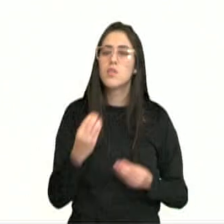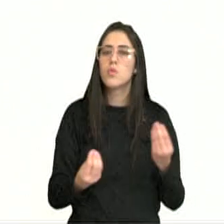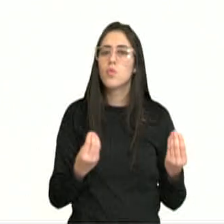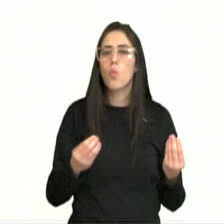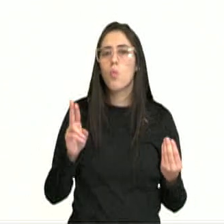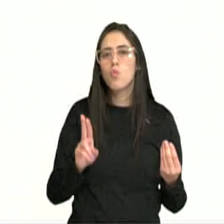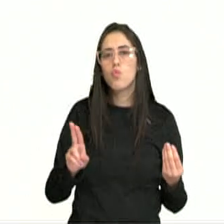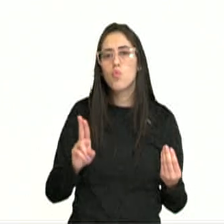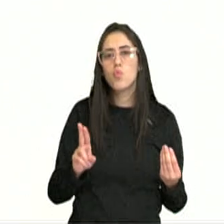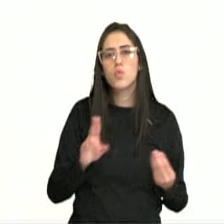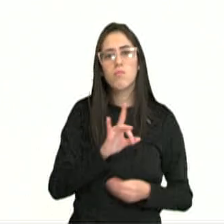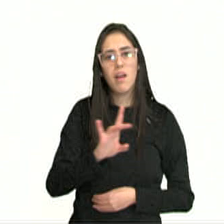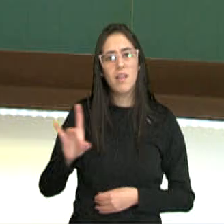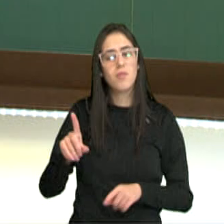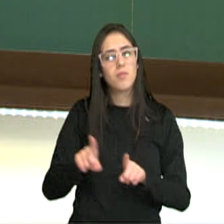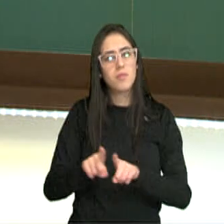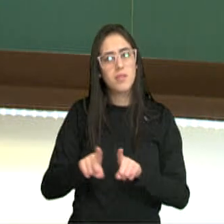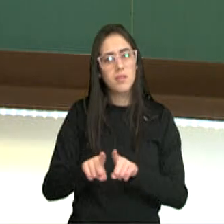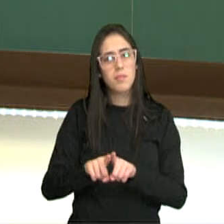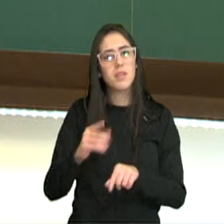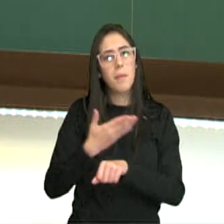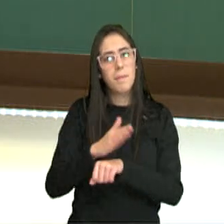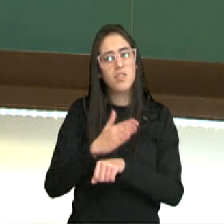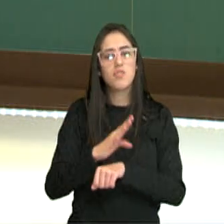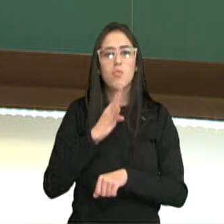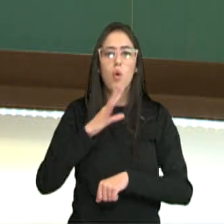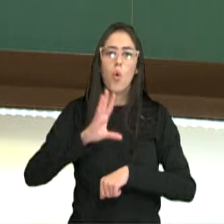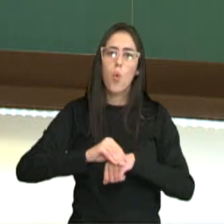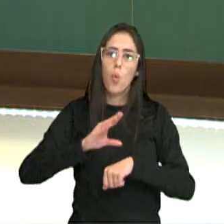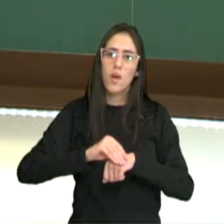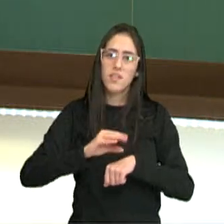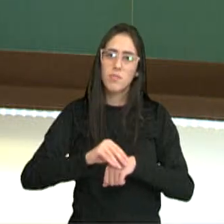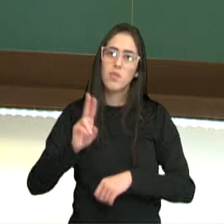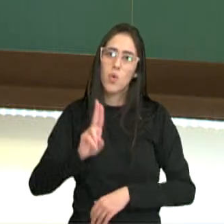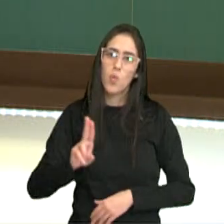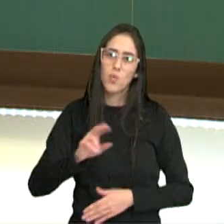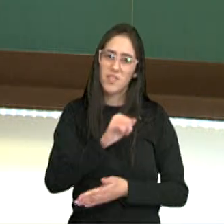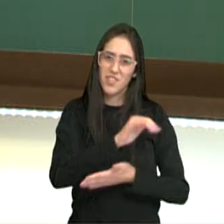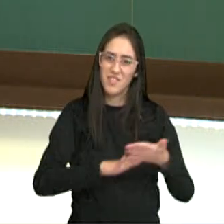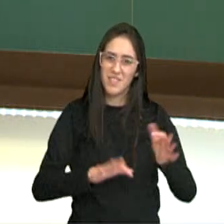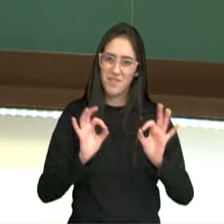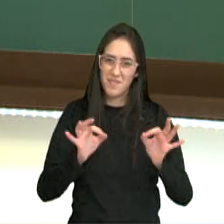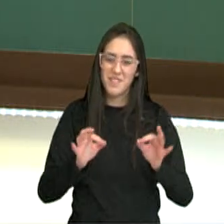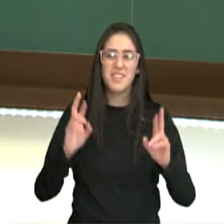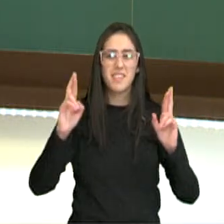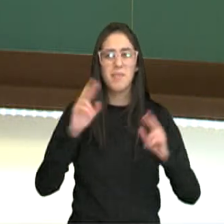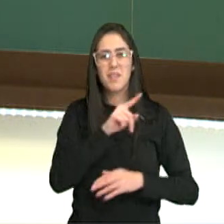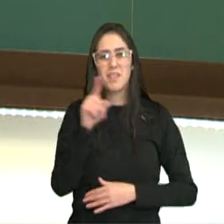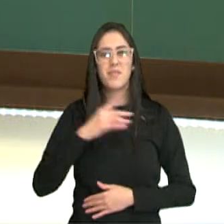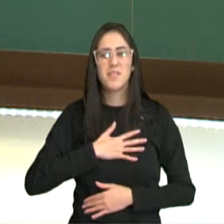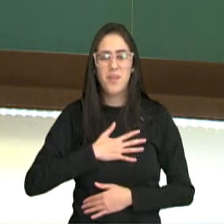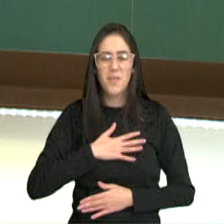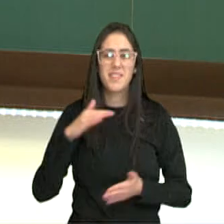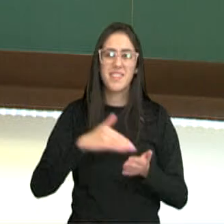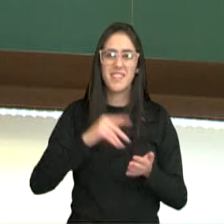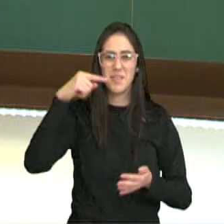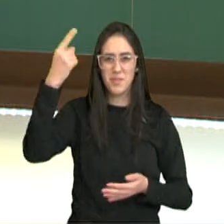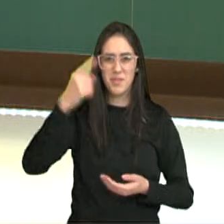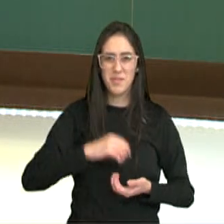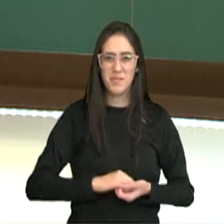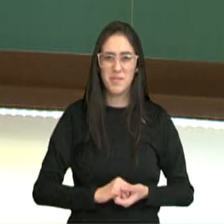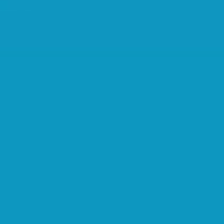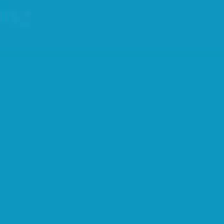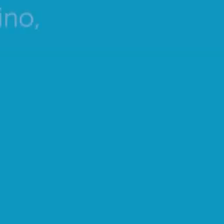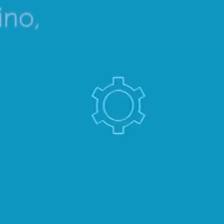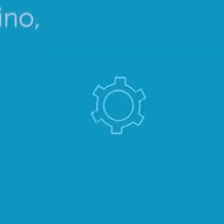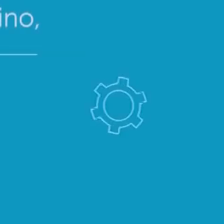alguns elementos e praticamos o conhecimento utilizando as nossas atividades. Espero que vocês tenham gostado e até breve!